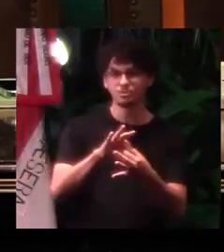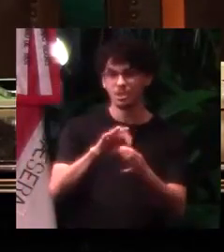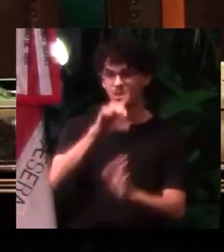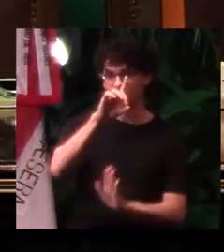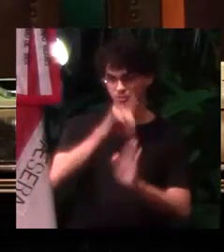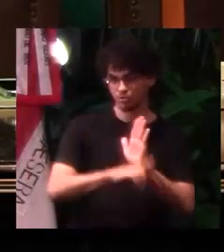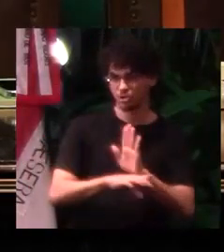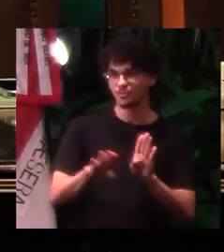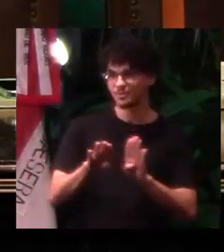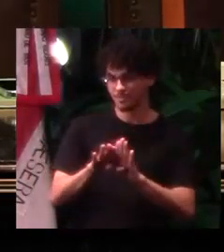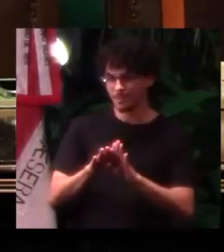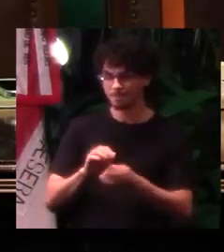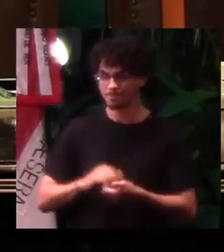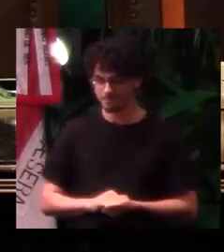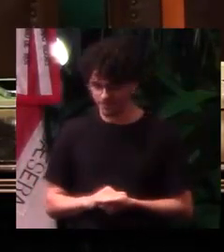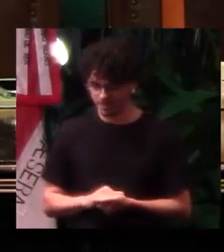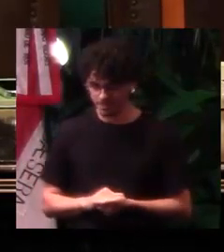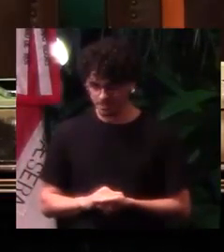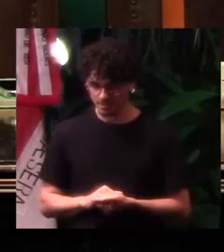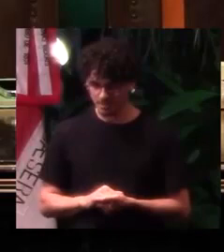também.